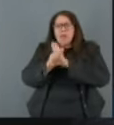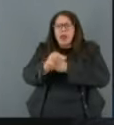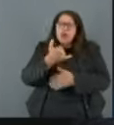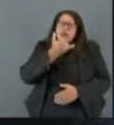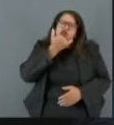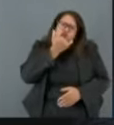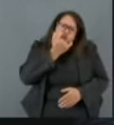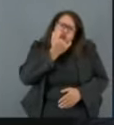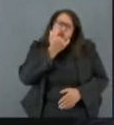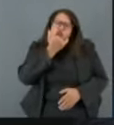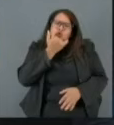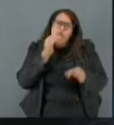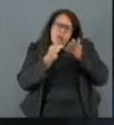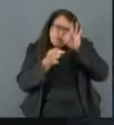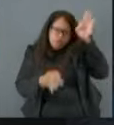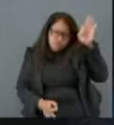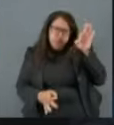pela extensão,